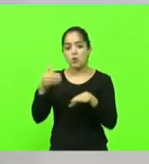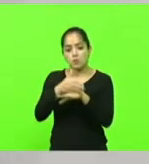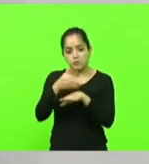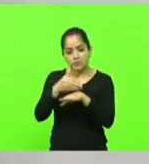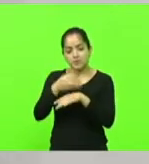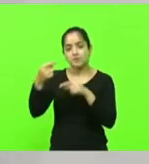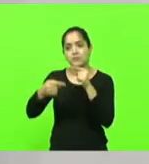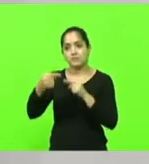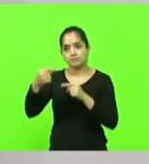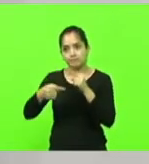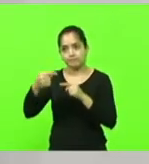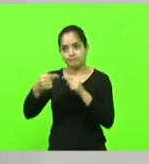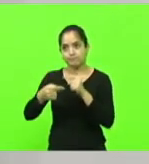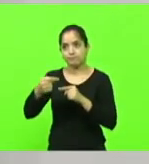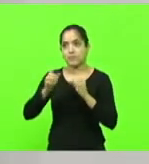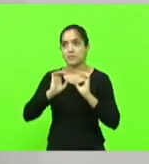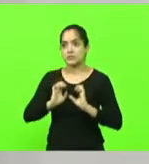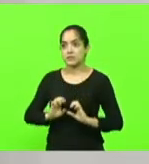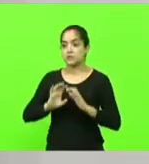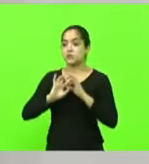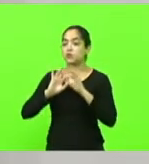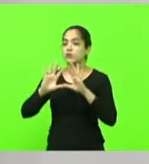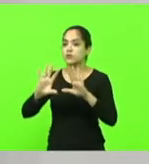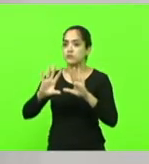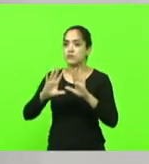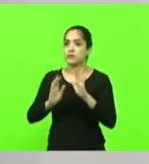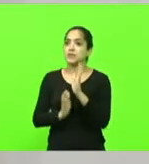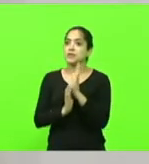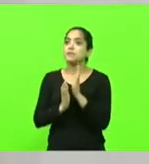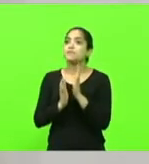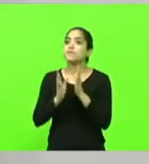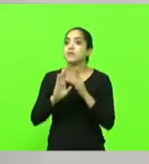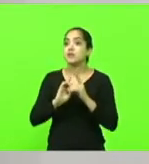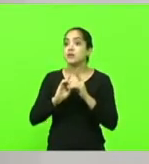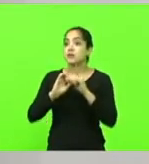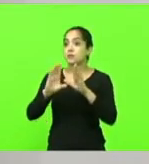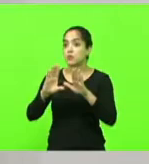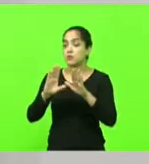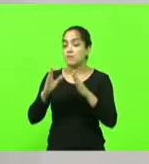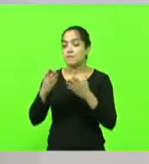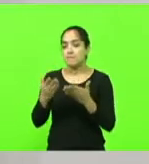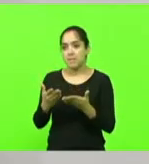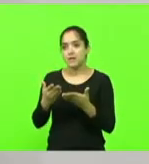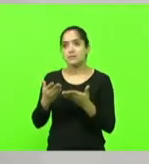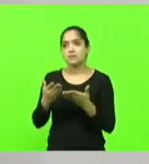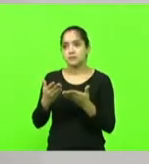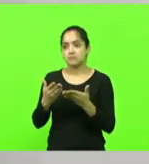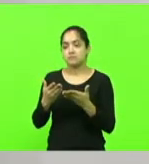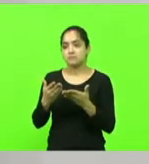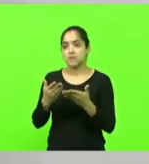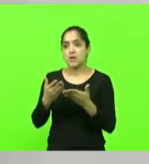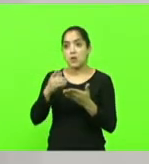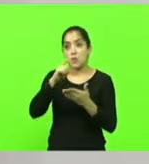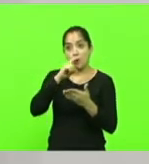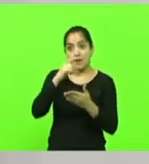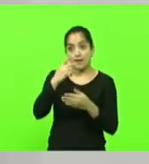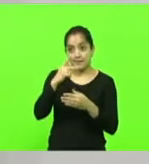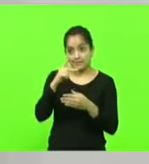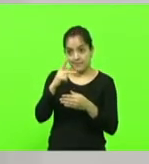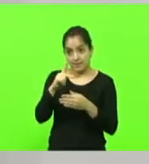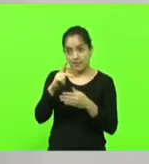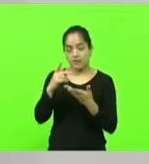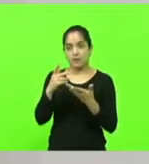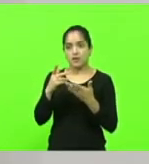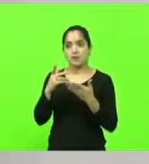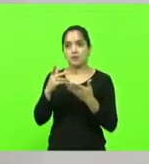Brasil mais ético, livre e democrático. Mas o gosto pela política também veio de casa. Seu pai, o